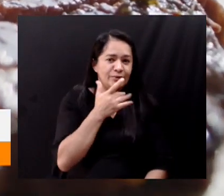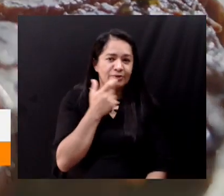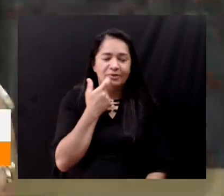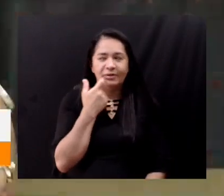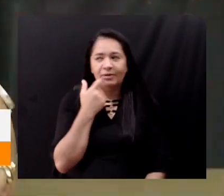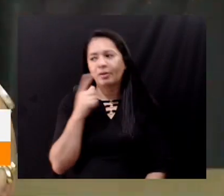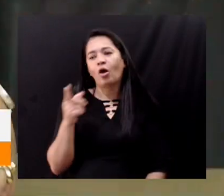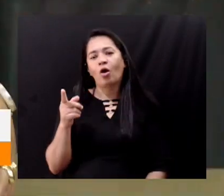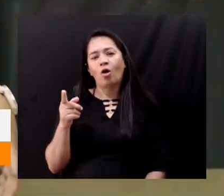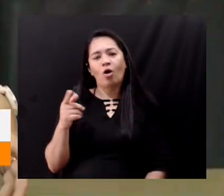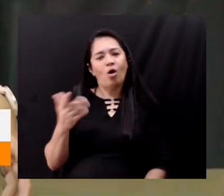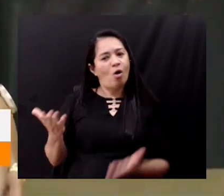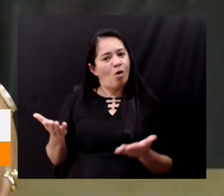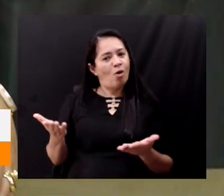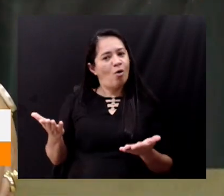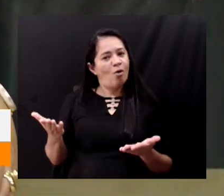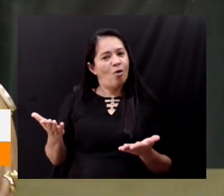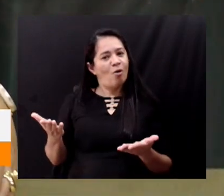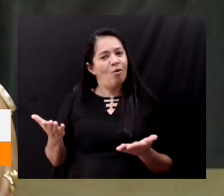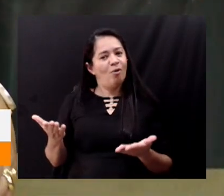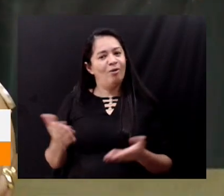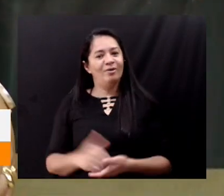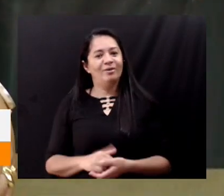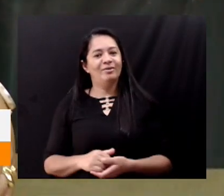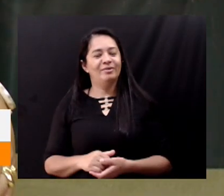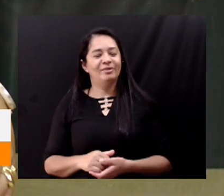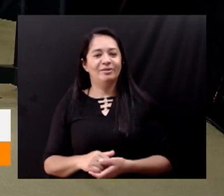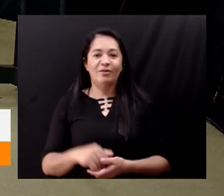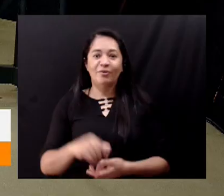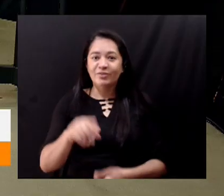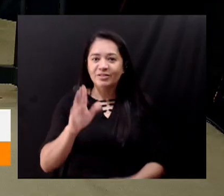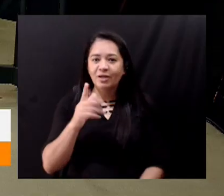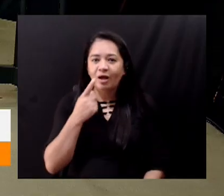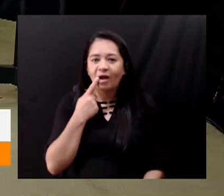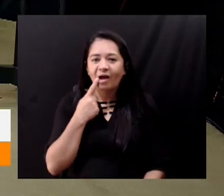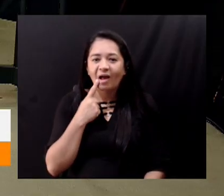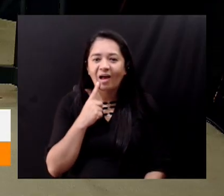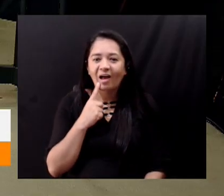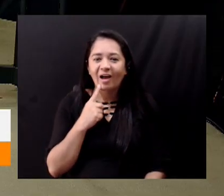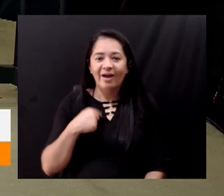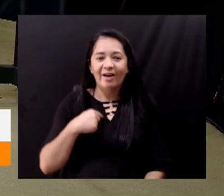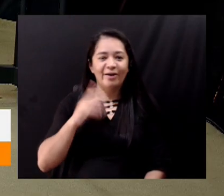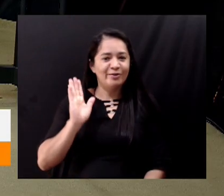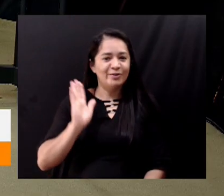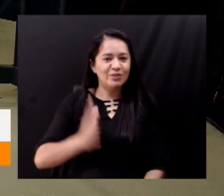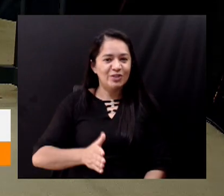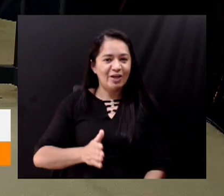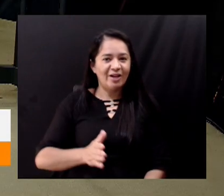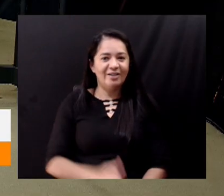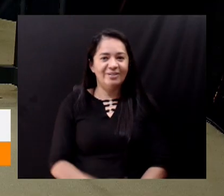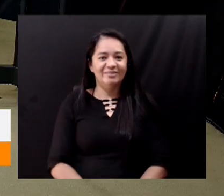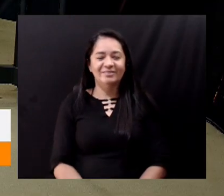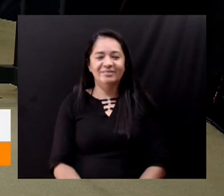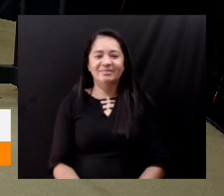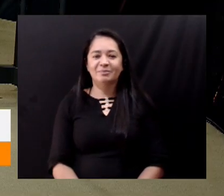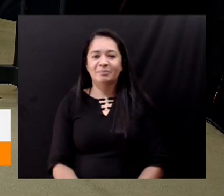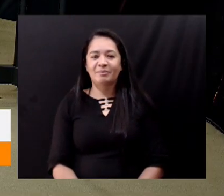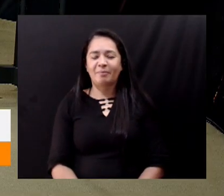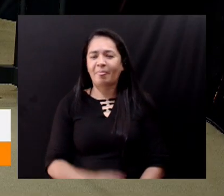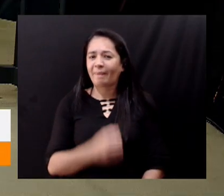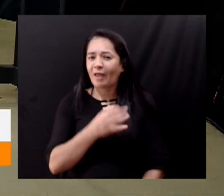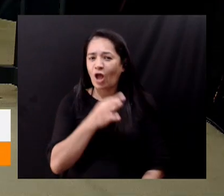hein? Olha aí, quem é que não ficou com água na boca? Eu fiquei, né? Relativo, Poxa né? vida, é bom demais